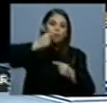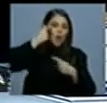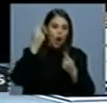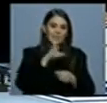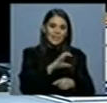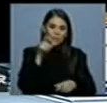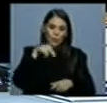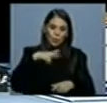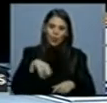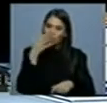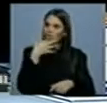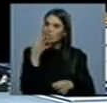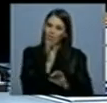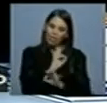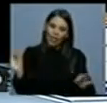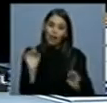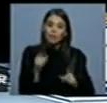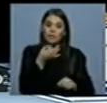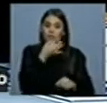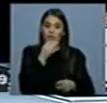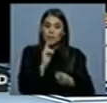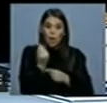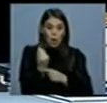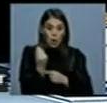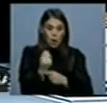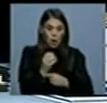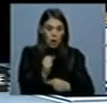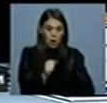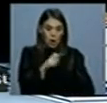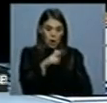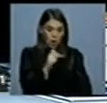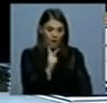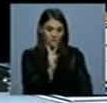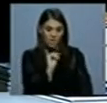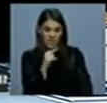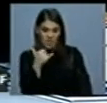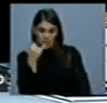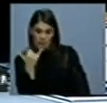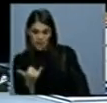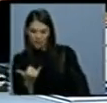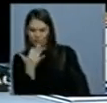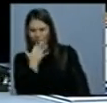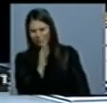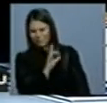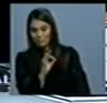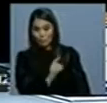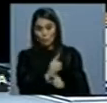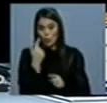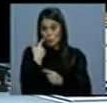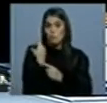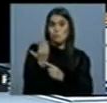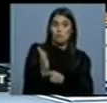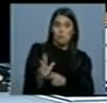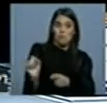sempre delicioso. Vamos começar por falar do instrumento chamado Gravity, que é um instrumento fabuloso porque, olha, pela primeira